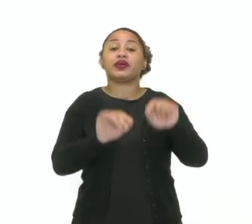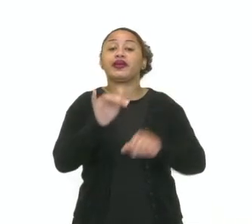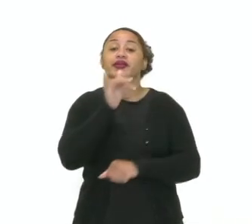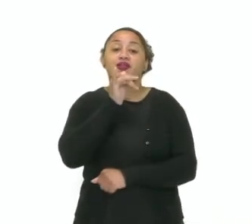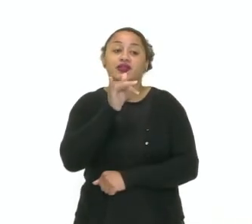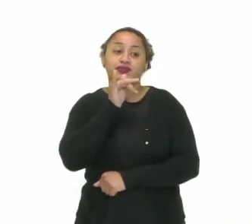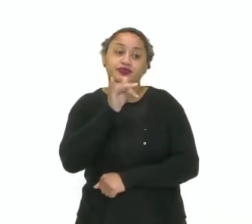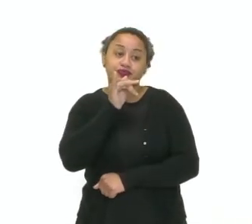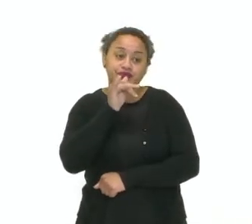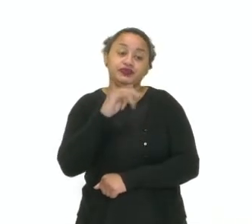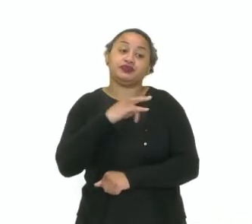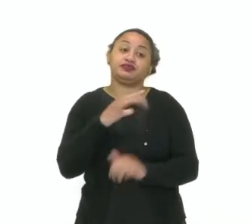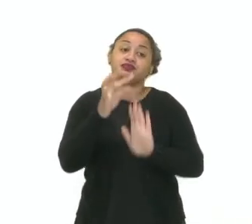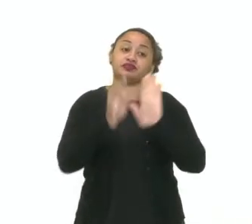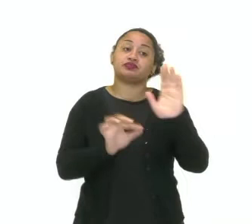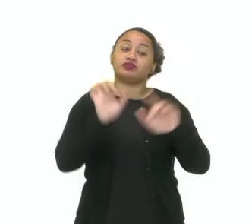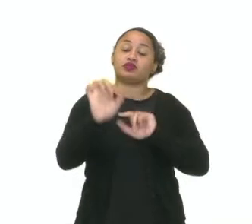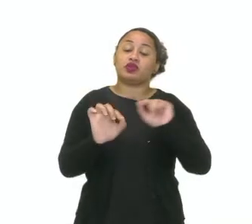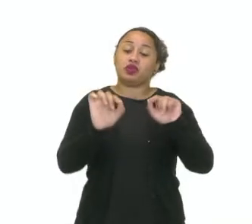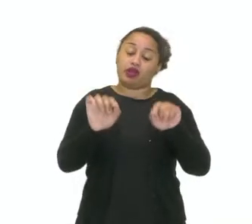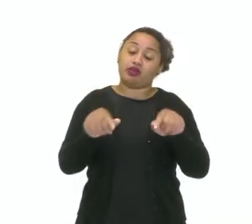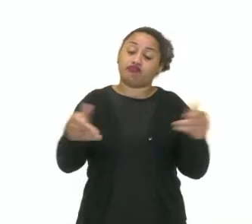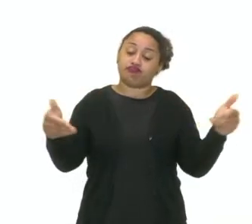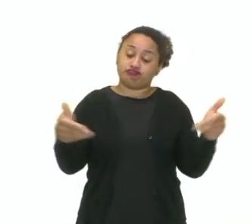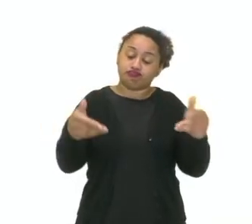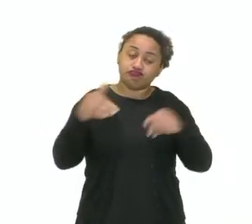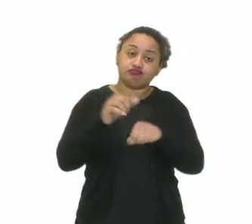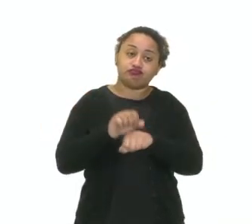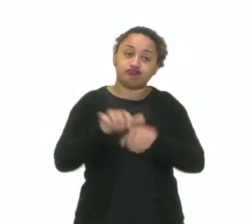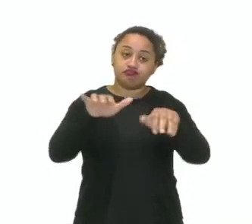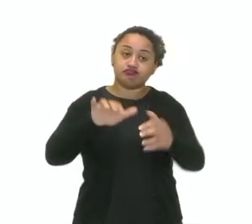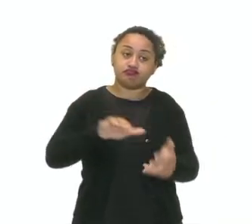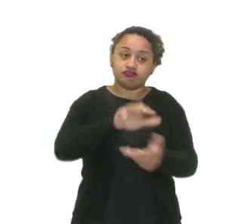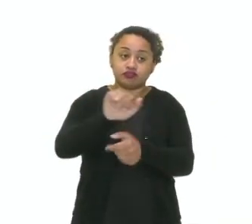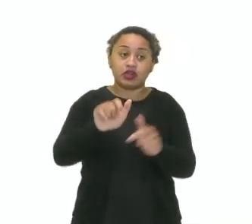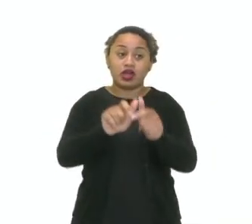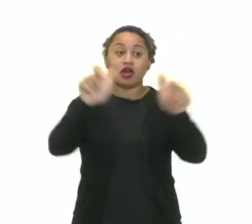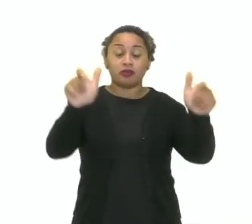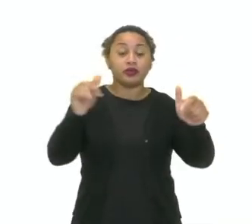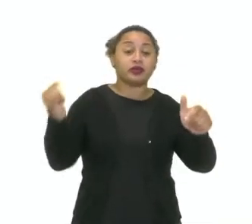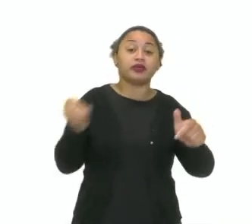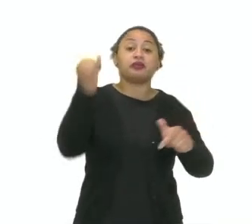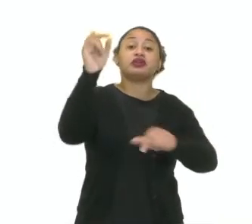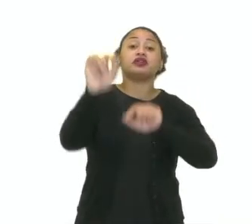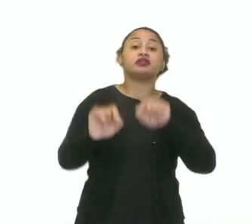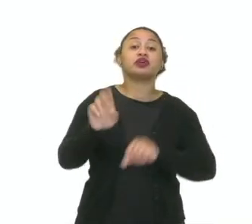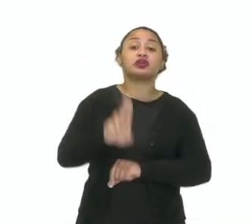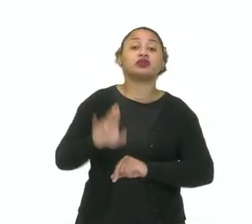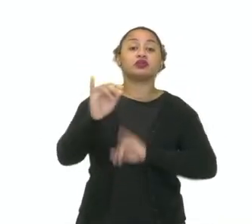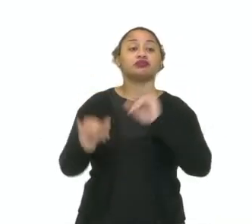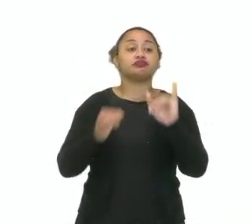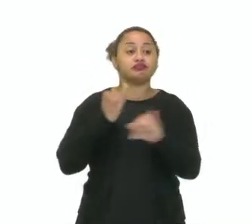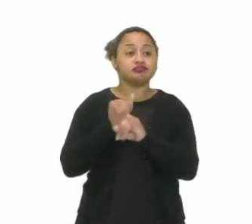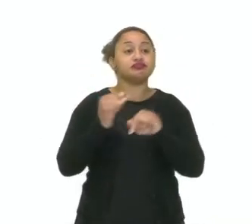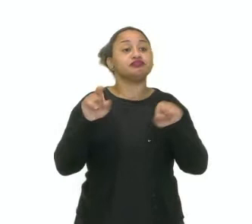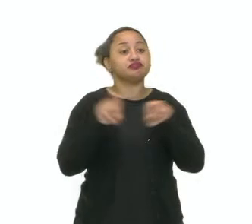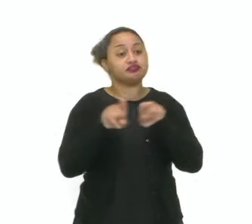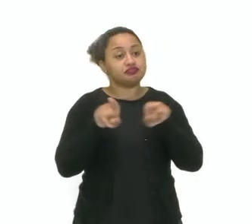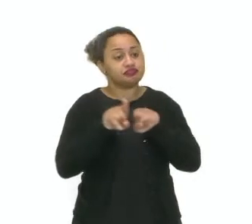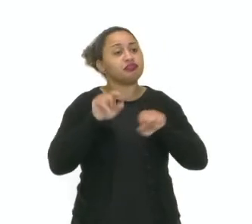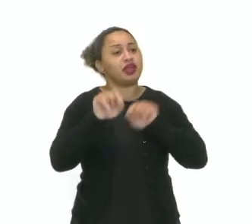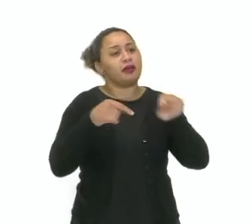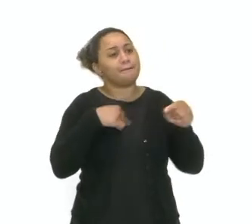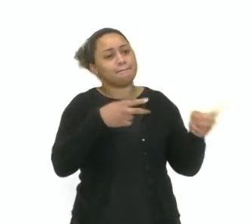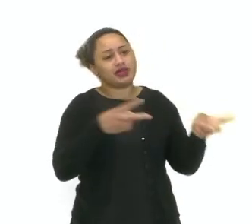exemplificação. Então no texto diz: a atual pandemia global aumentou a importância da internet, pois sua